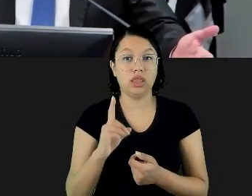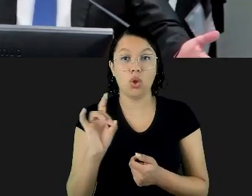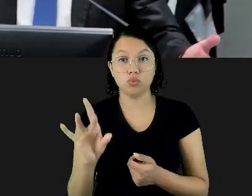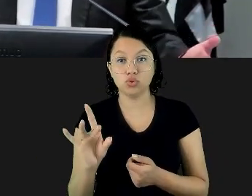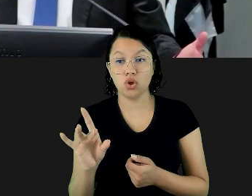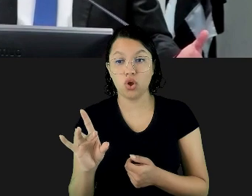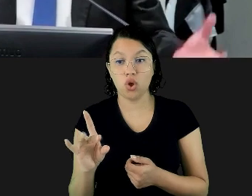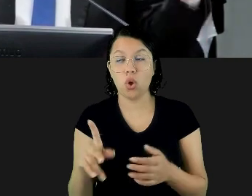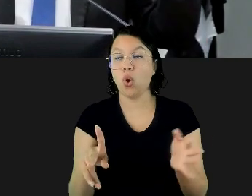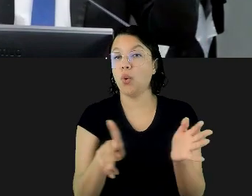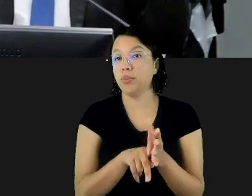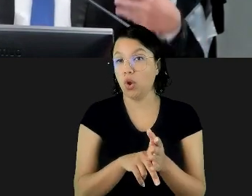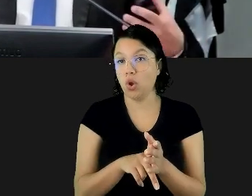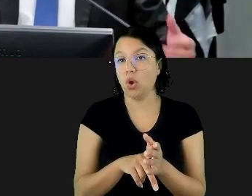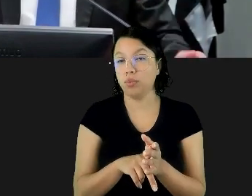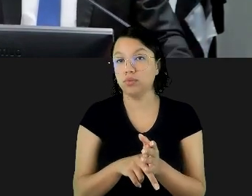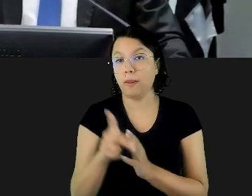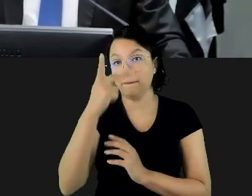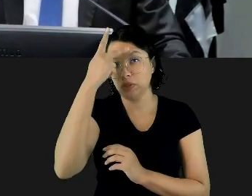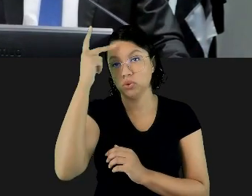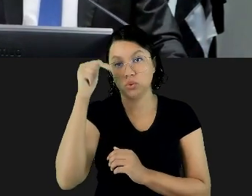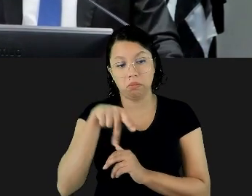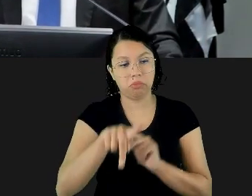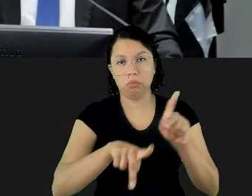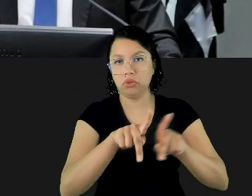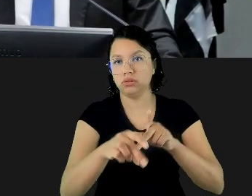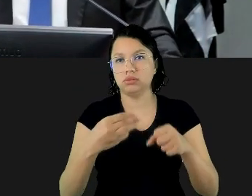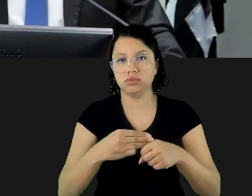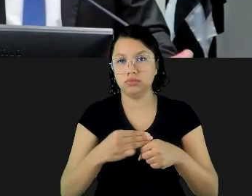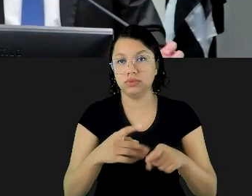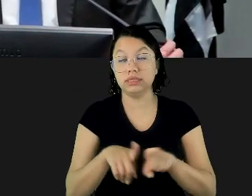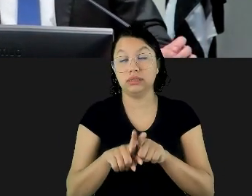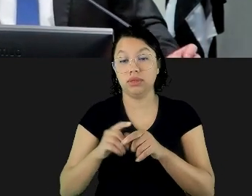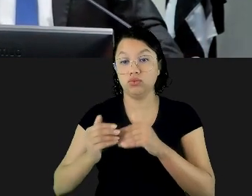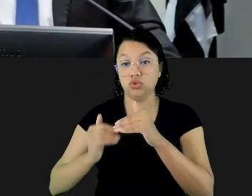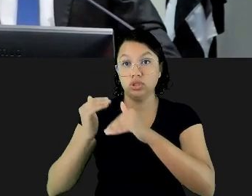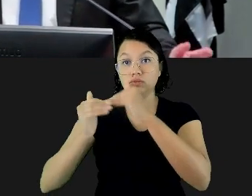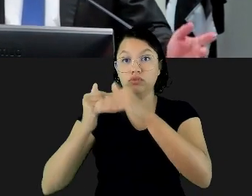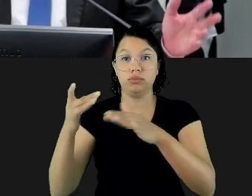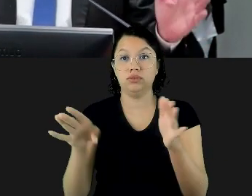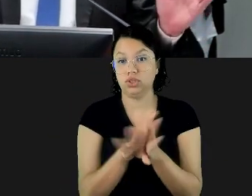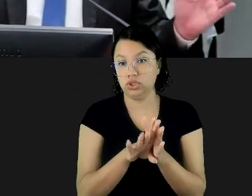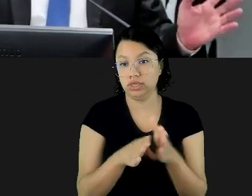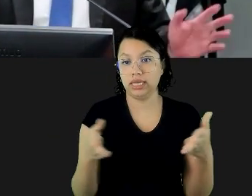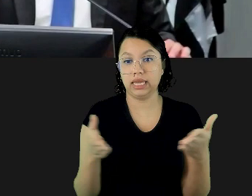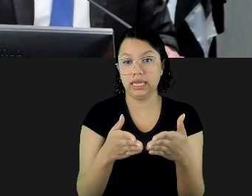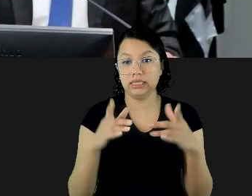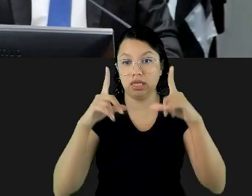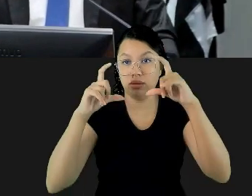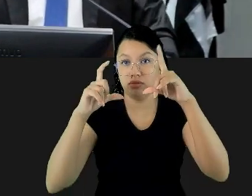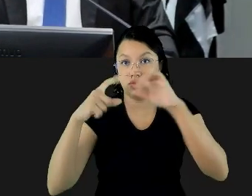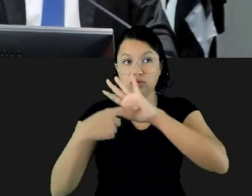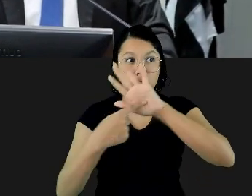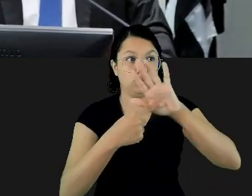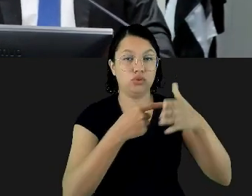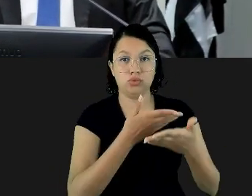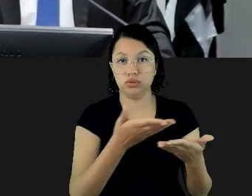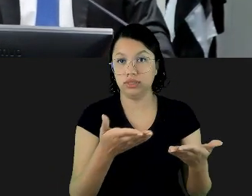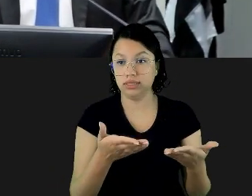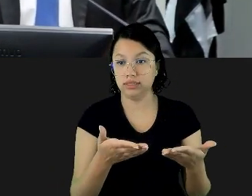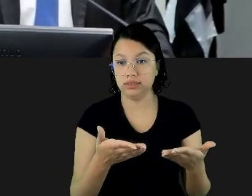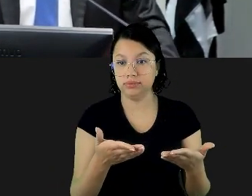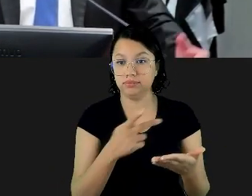próprios munícipes, como o desenvolvimento que chega. Essa é uma foto que eu mostrei ali para a